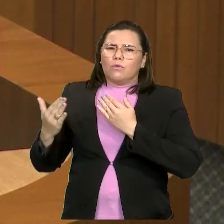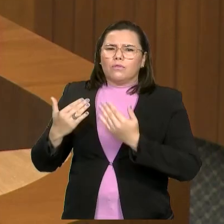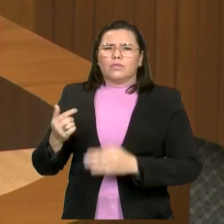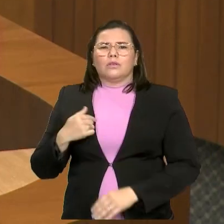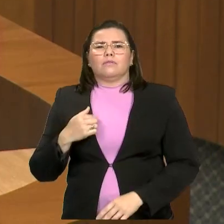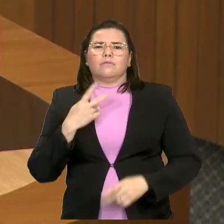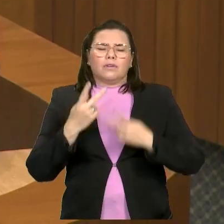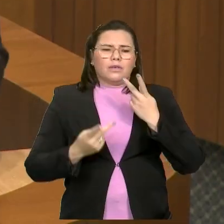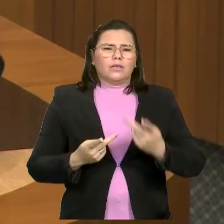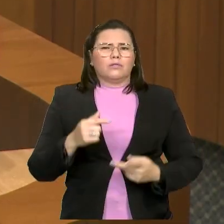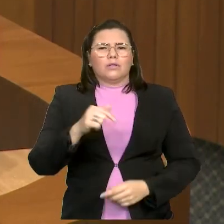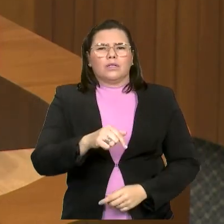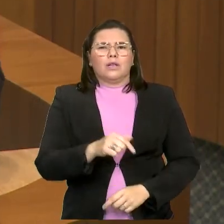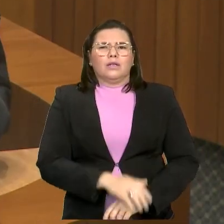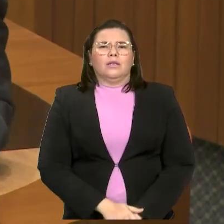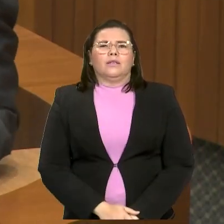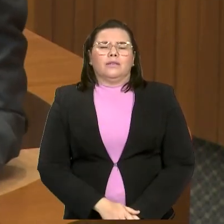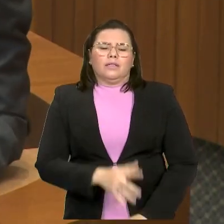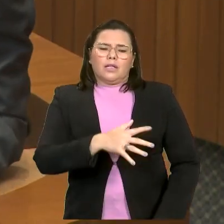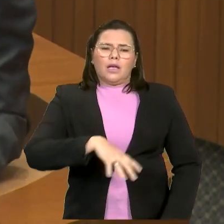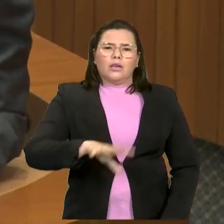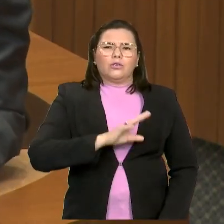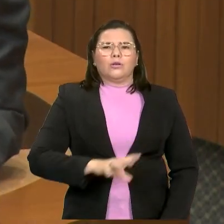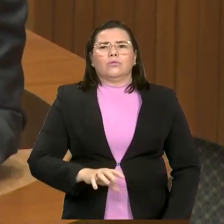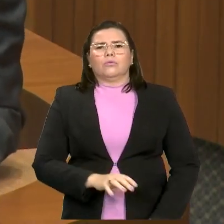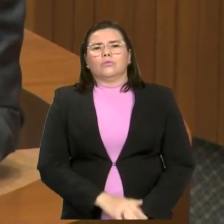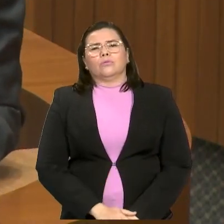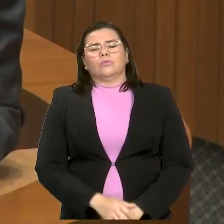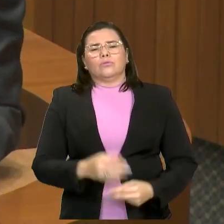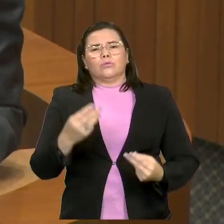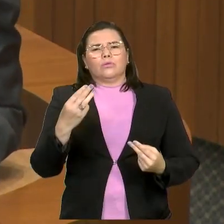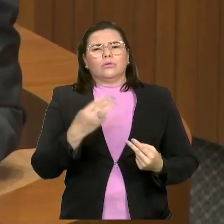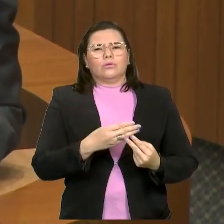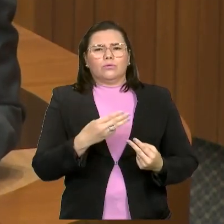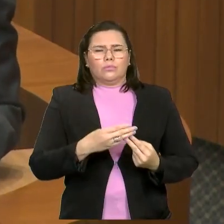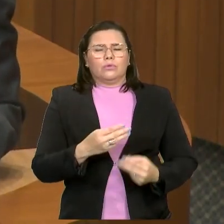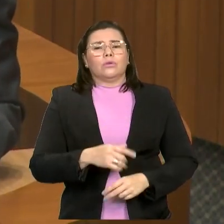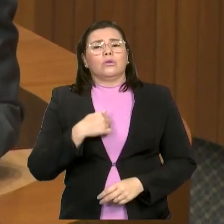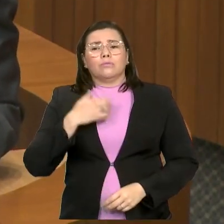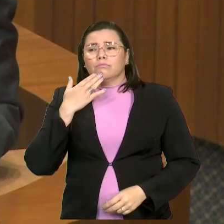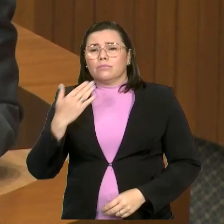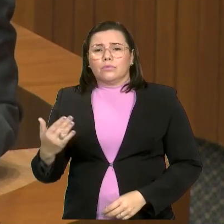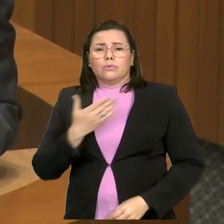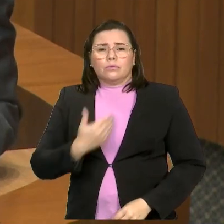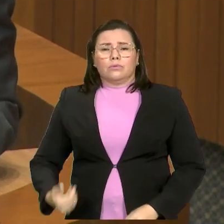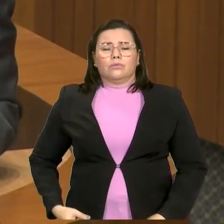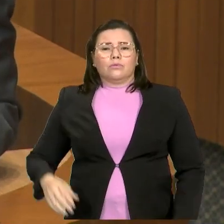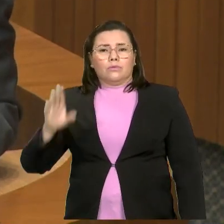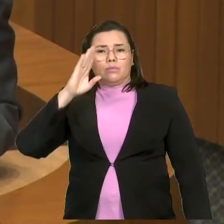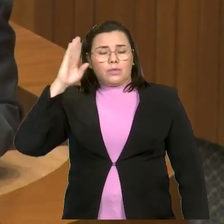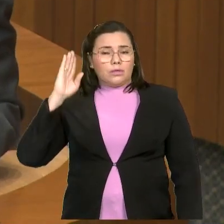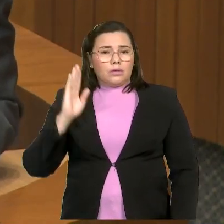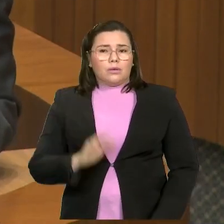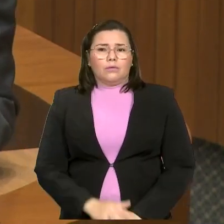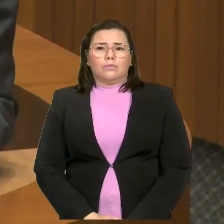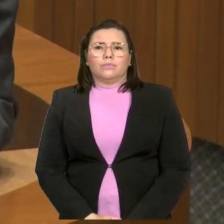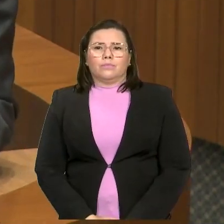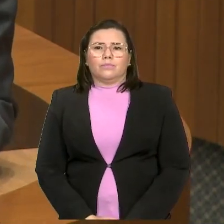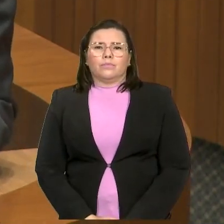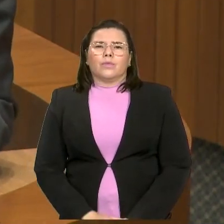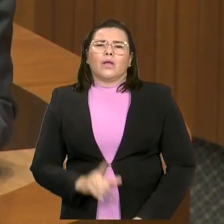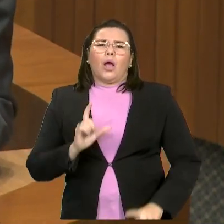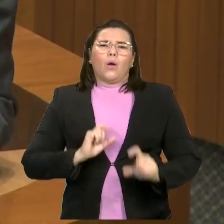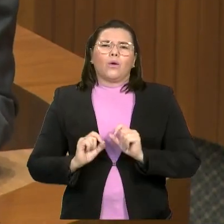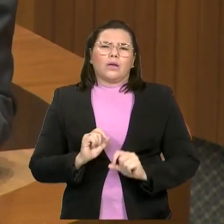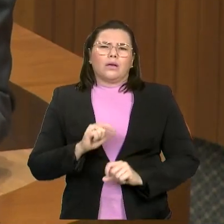mais especialmente Timon, onde, claro, pedi a ele, deputado Cascaria, que a gente pudesse reforçar o policiamento